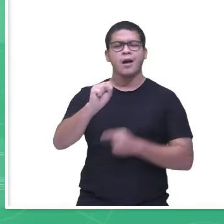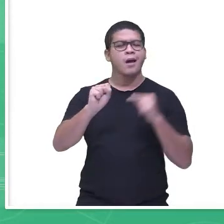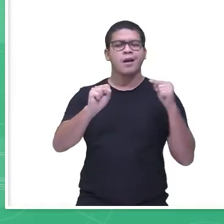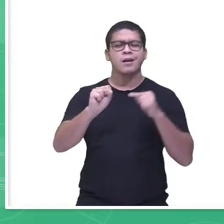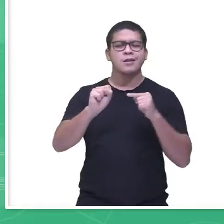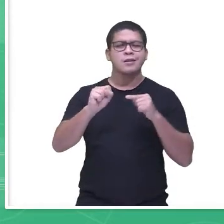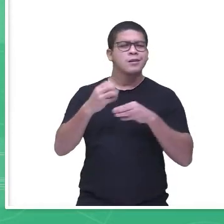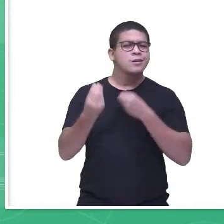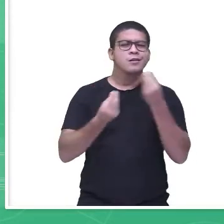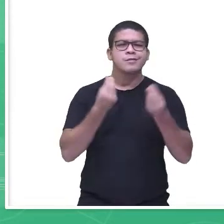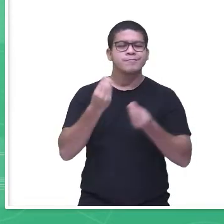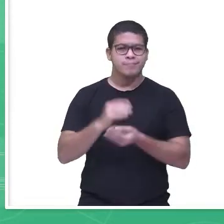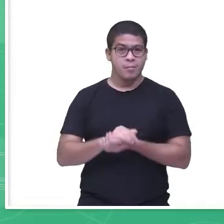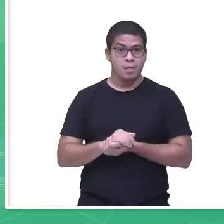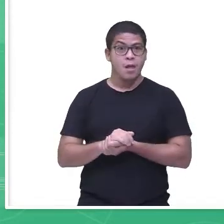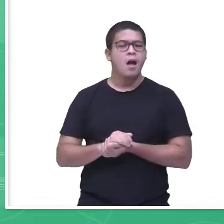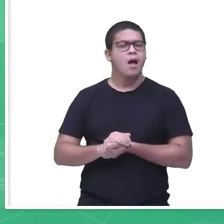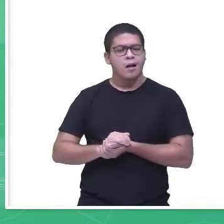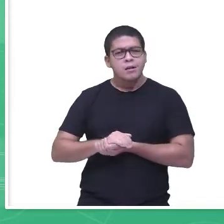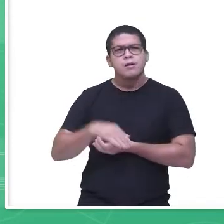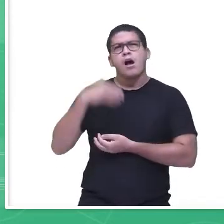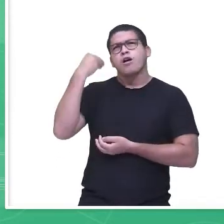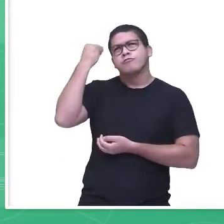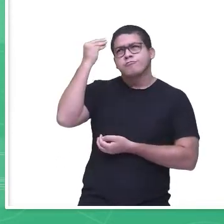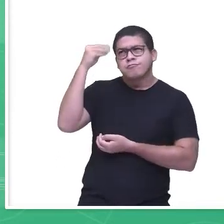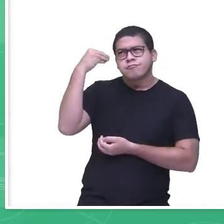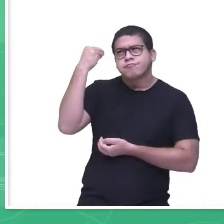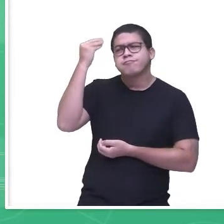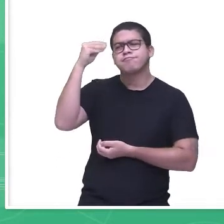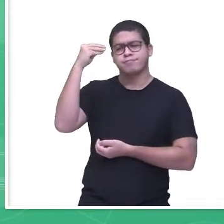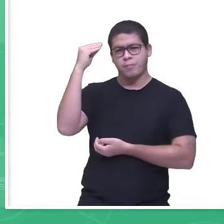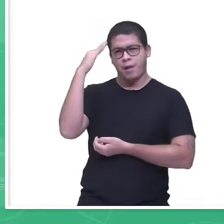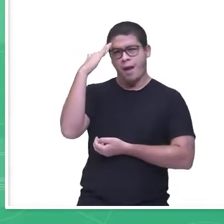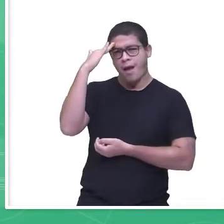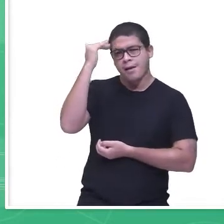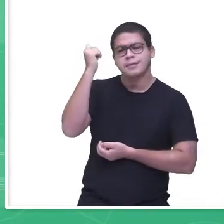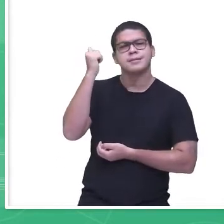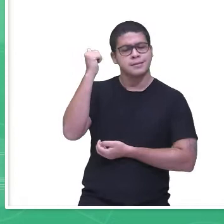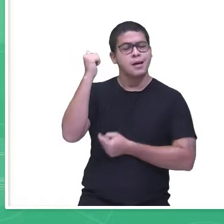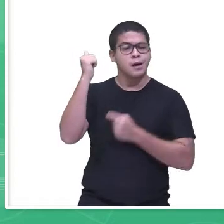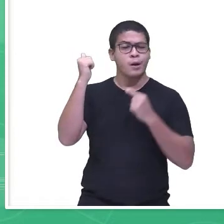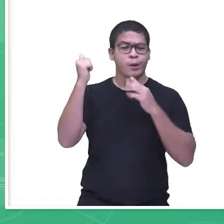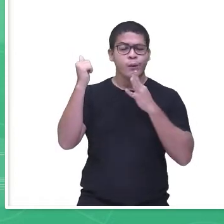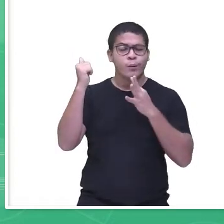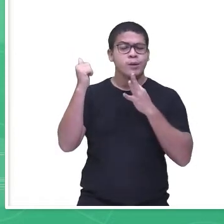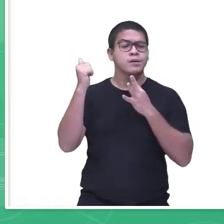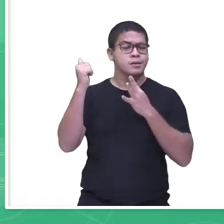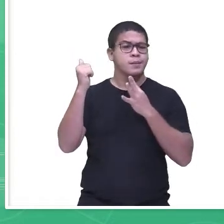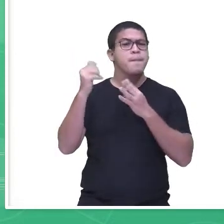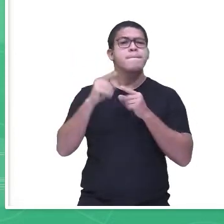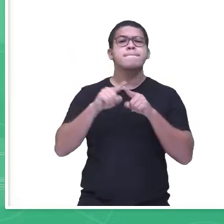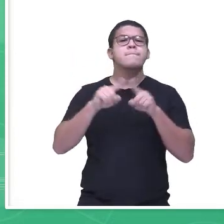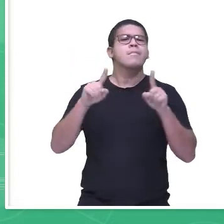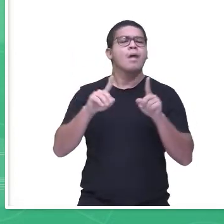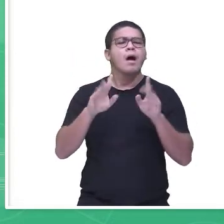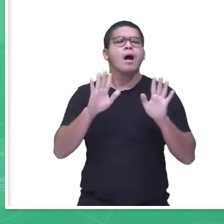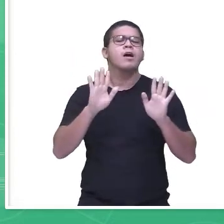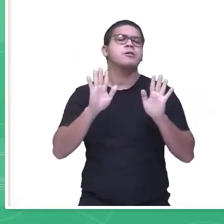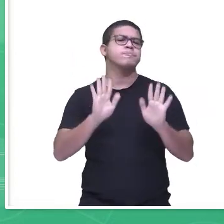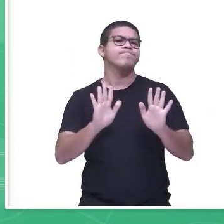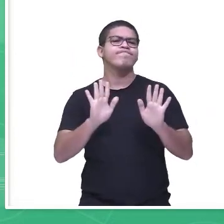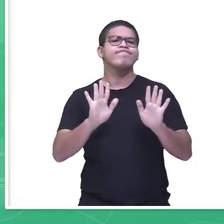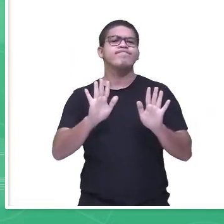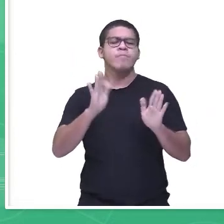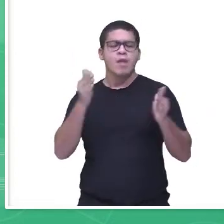foram sábios que atuavam como, eles eram sábios, né? Olha aqui, sábios, que atuavam